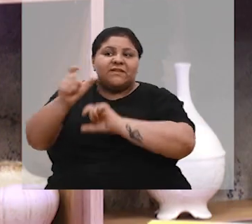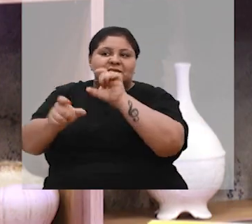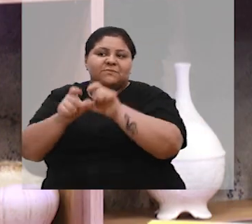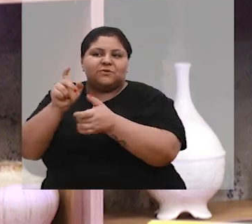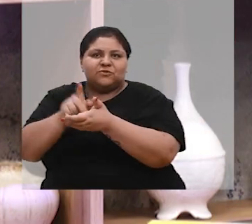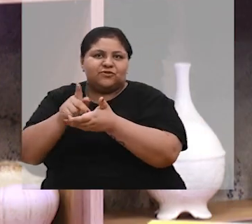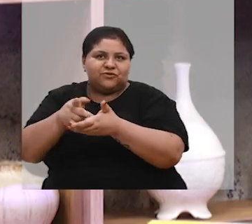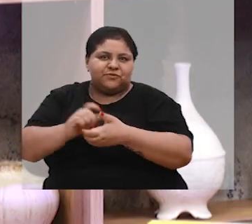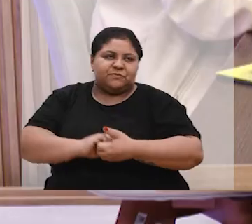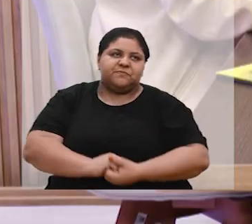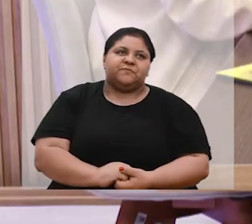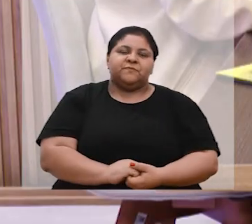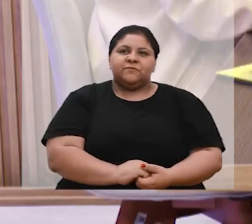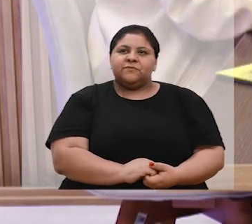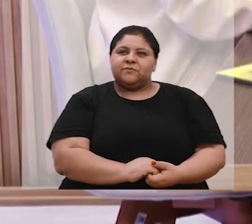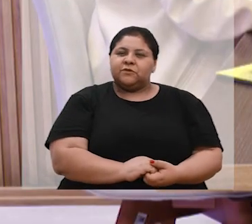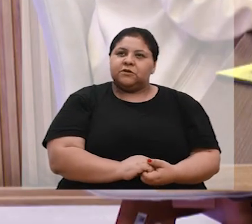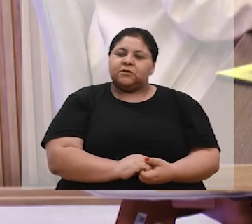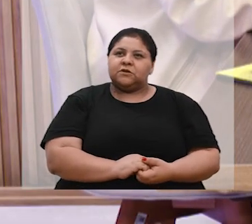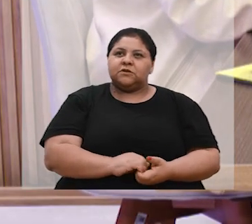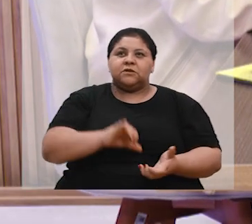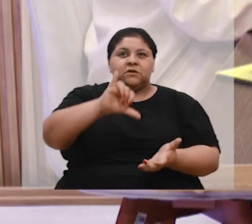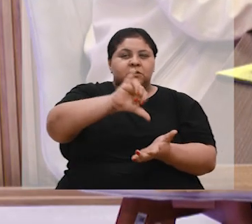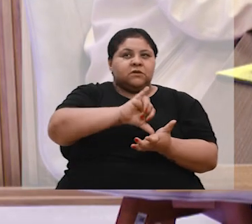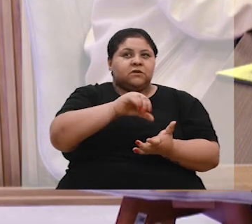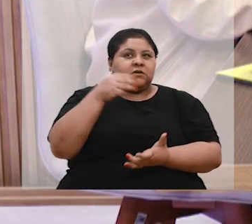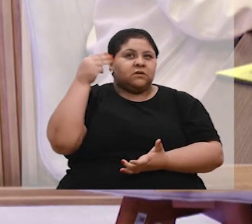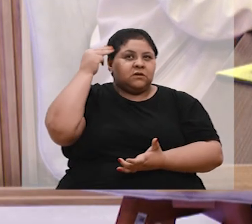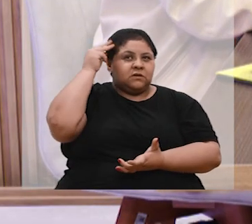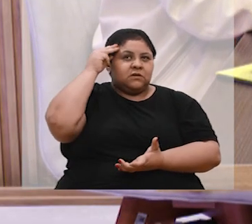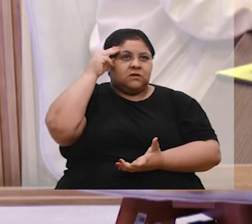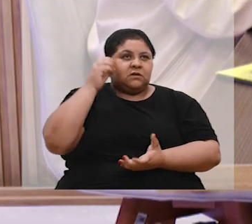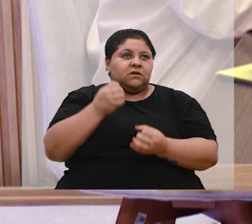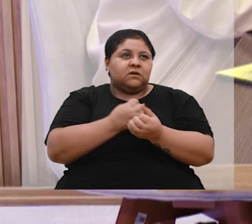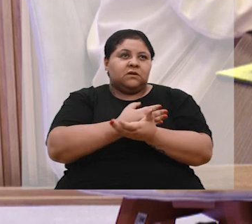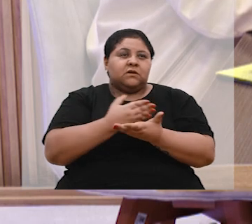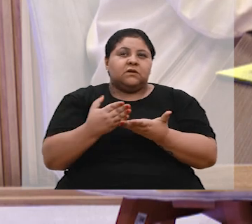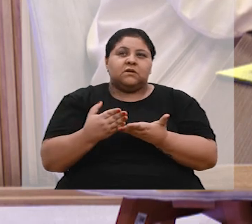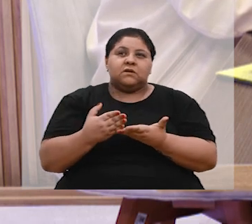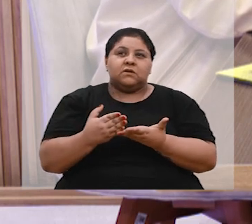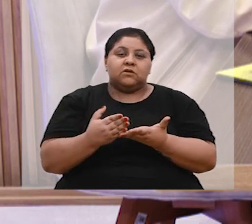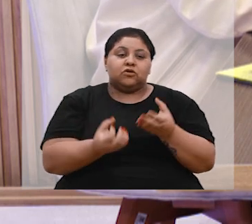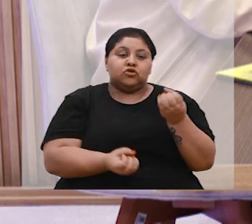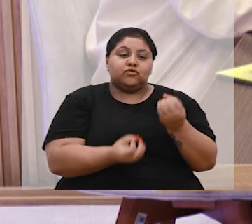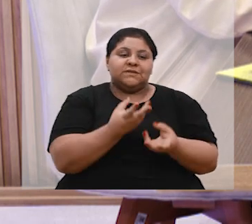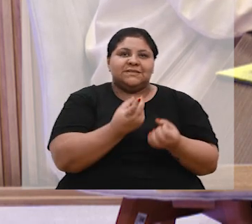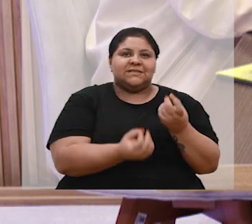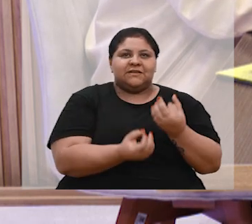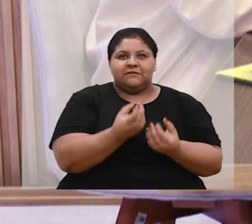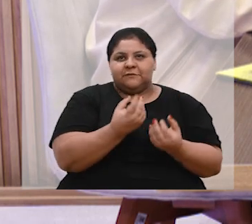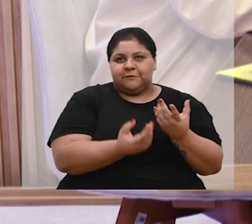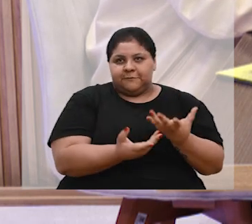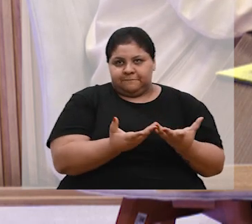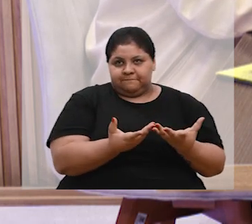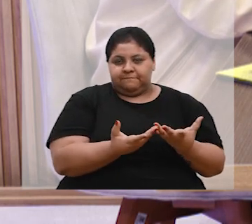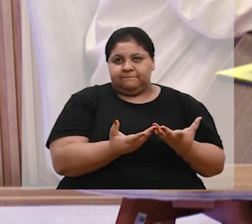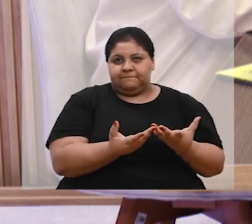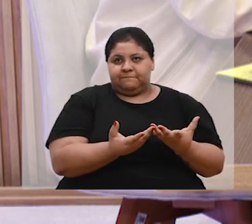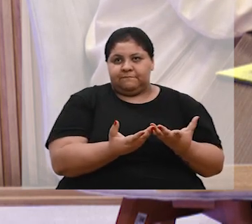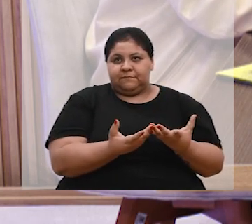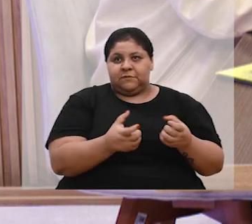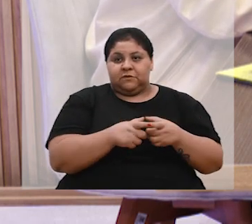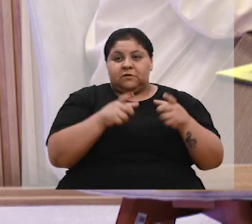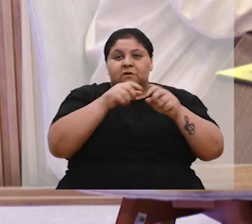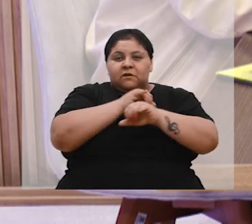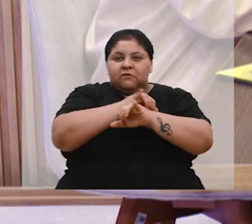das pessoas, de fato? O Centro de Memória ele foi um esforço que nasceu basicamente a partir do incêndio de 92.